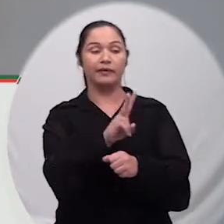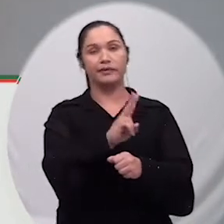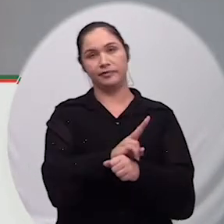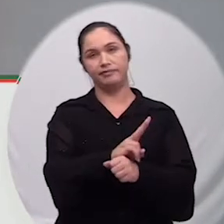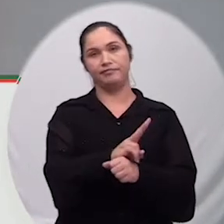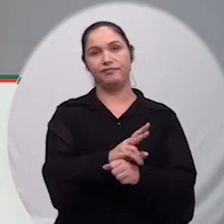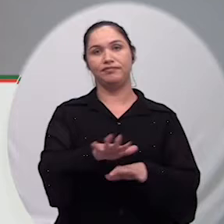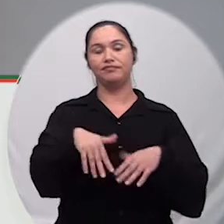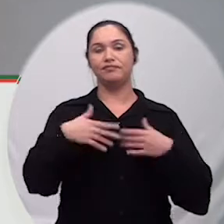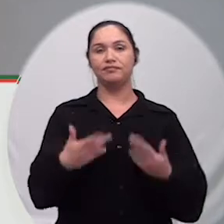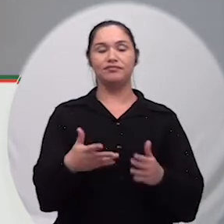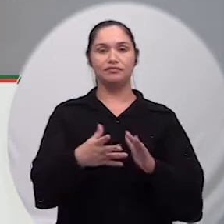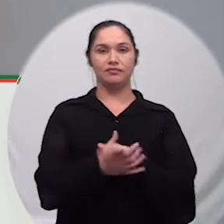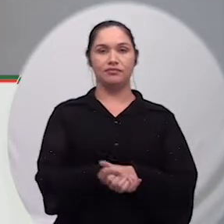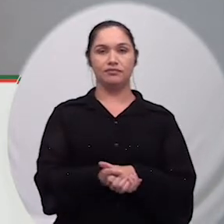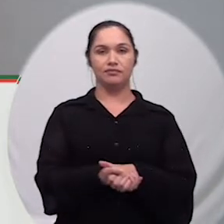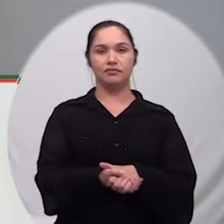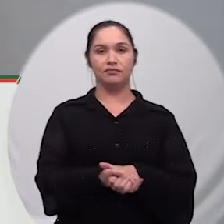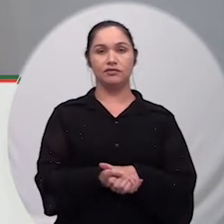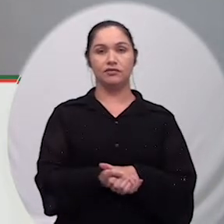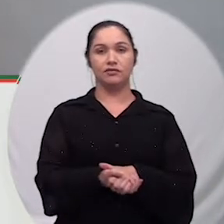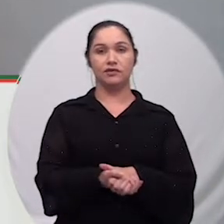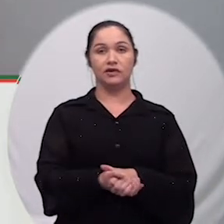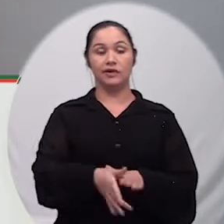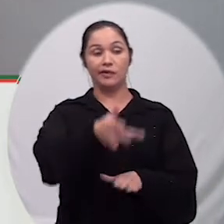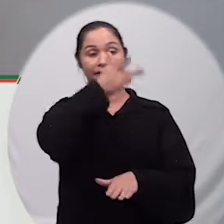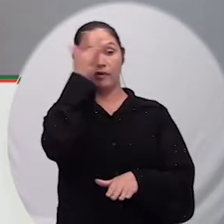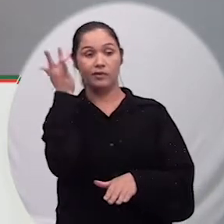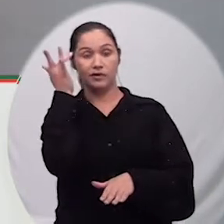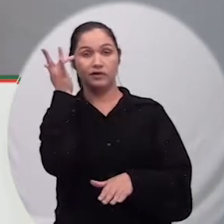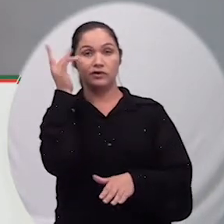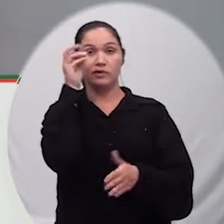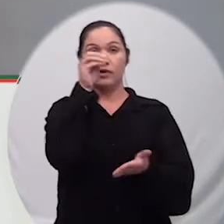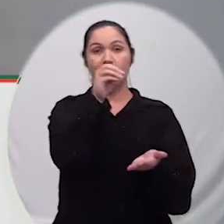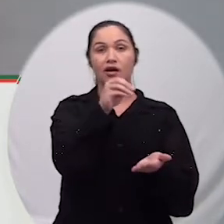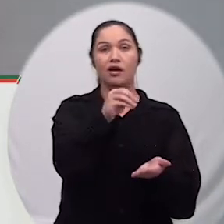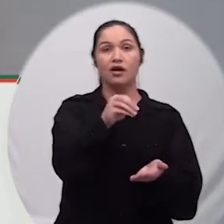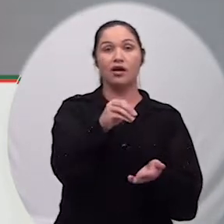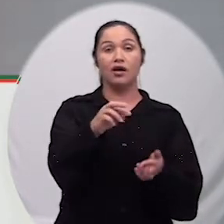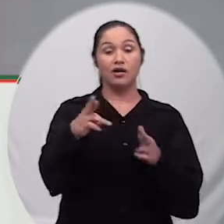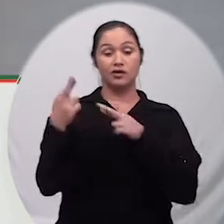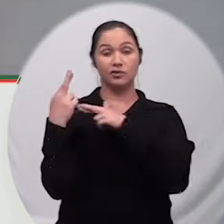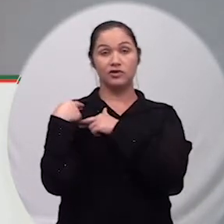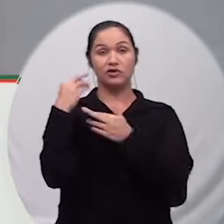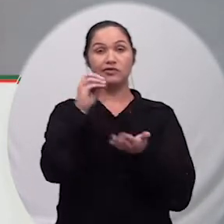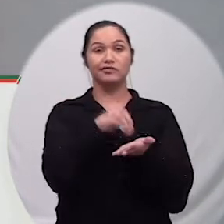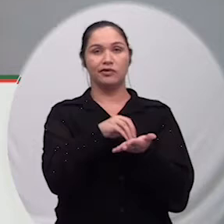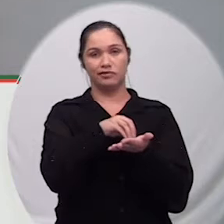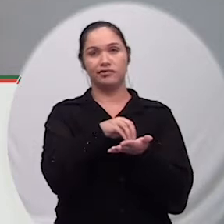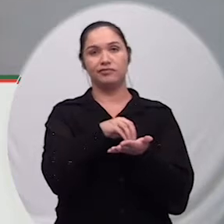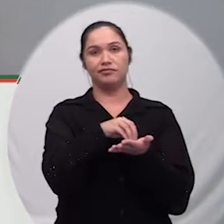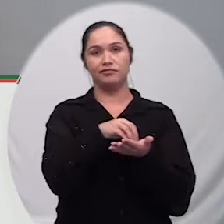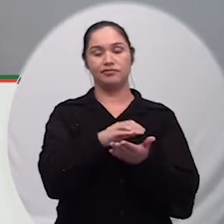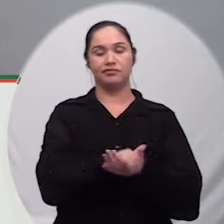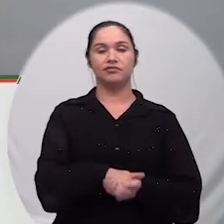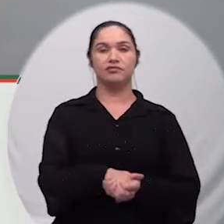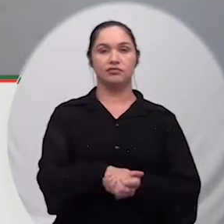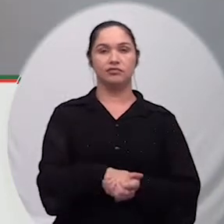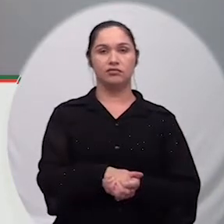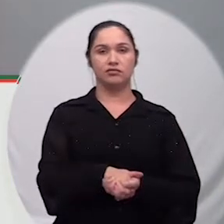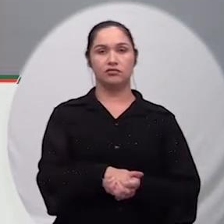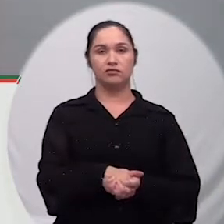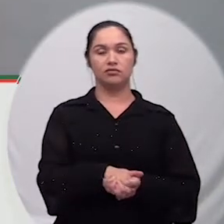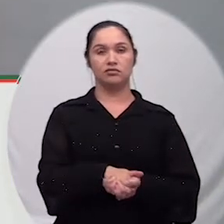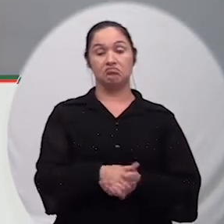né? Diante disso, por falta dessa pessoa responsável, né, acho que já está até resolvido, de certa forma, né? Eu, até